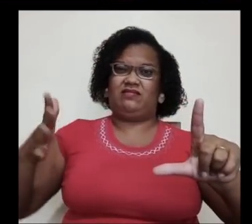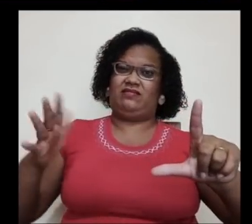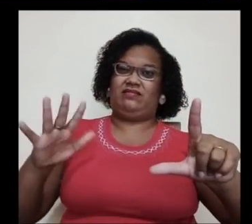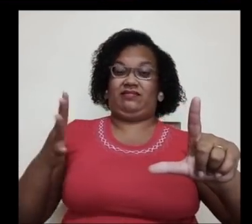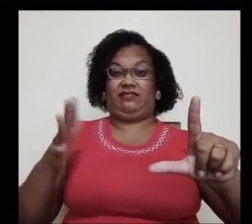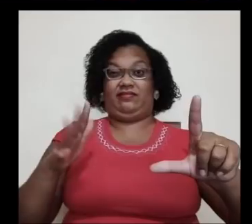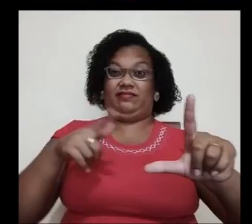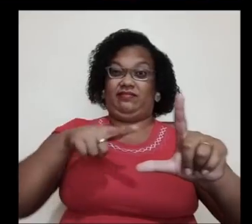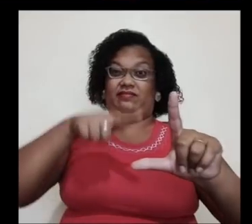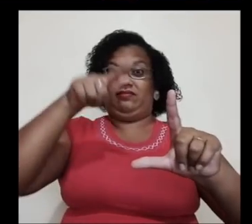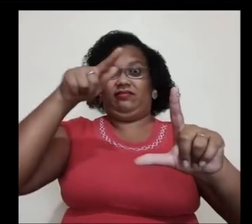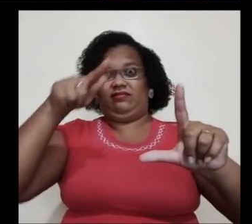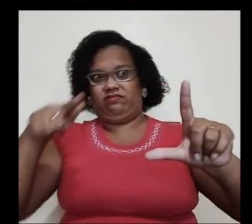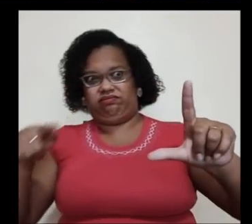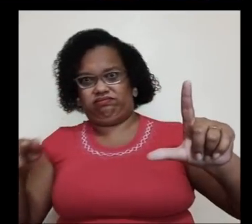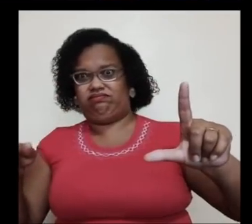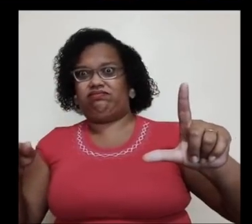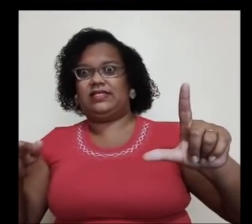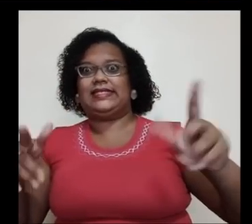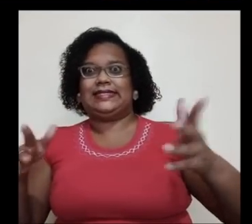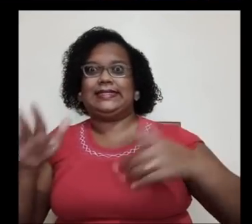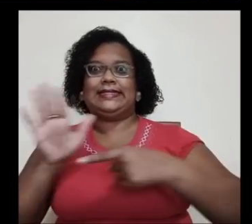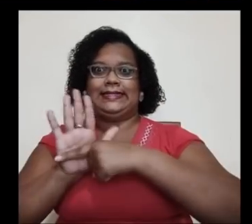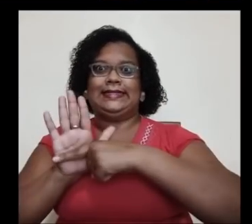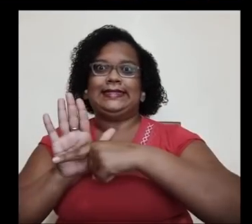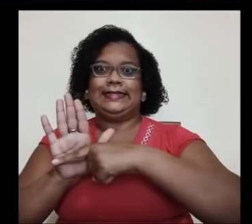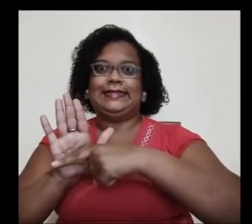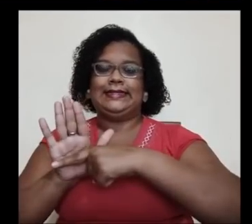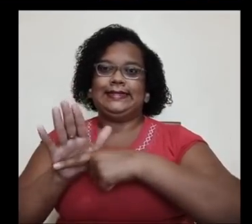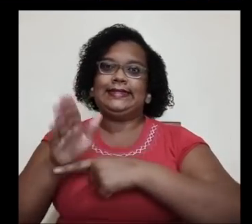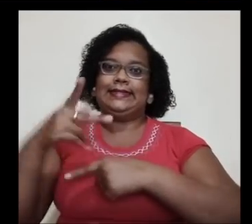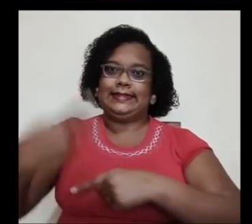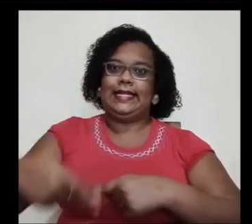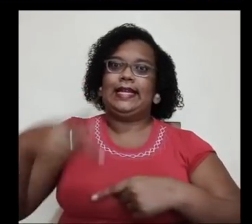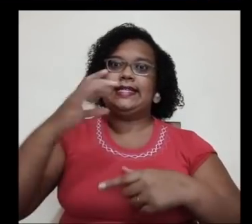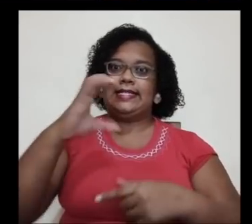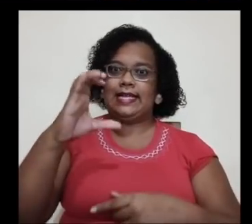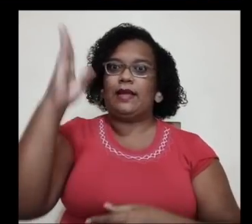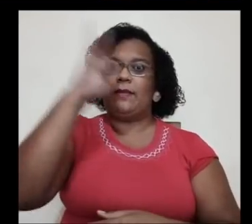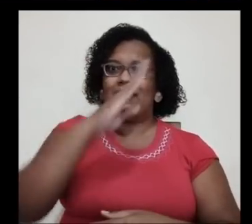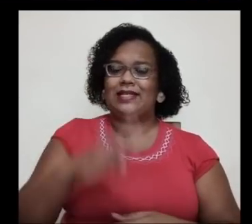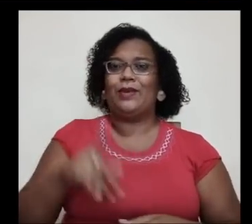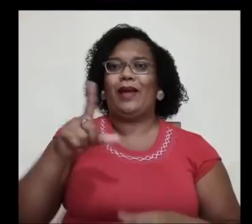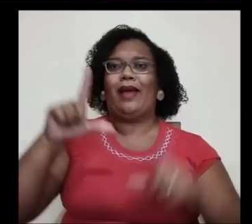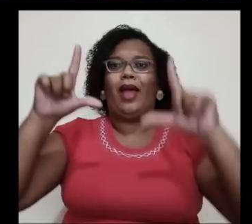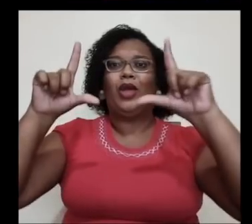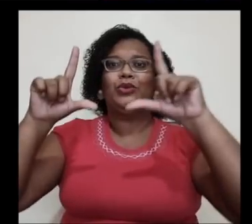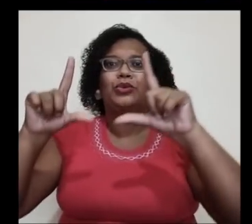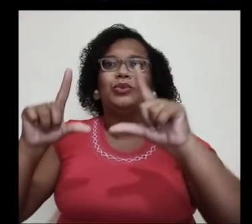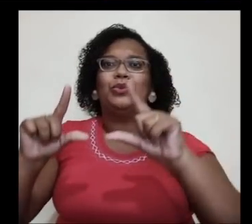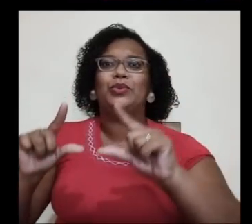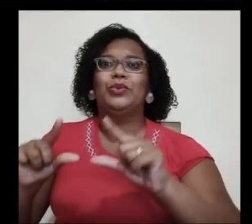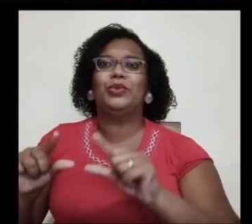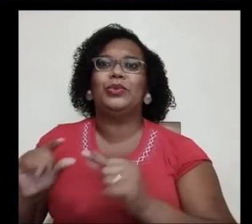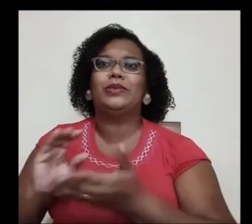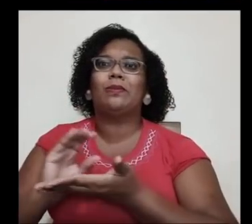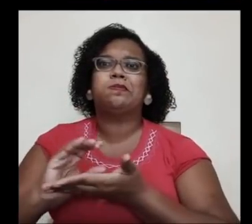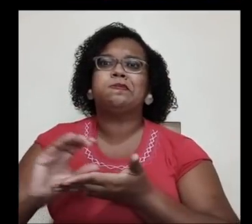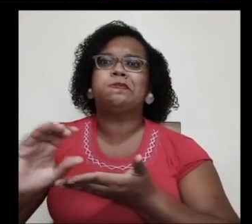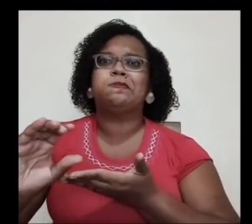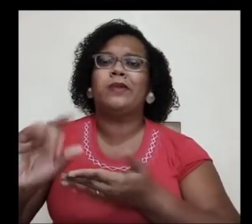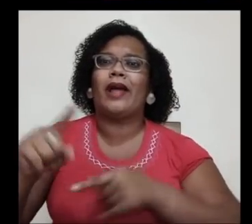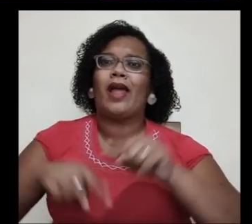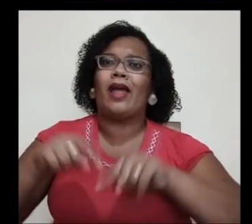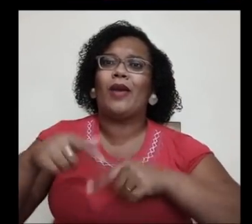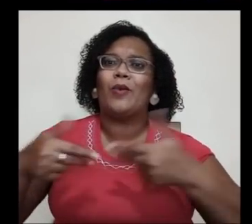de recursos de investimento, nesse caso aí, capital e custeio, do Ministério de Ciência, Tecnologia e Inovações, que é o principal